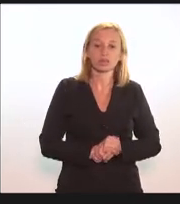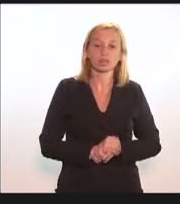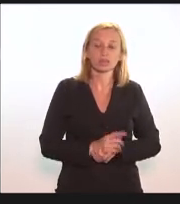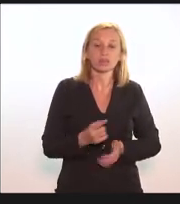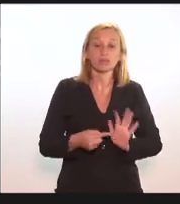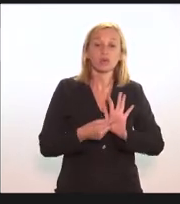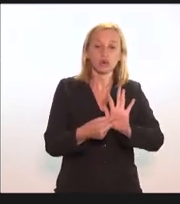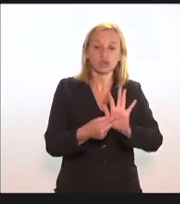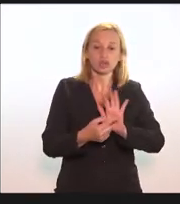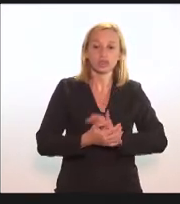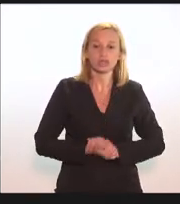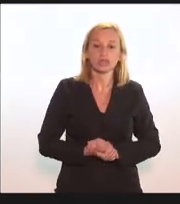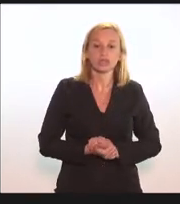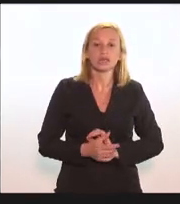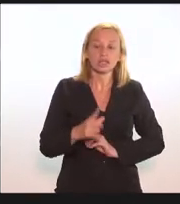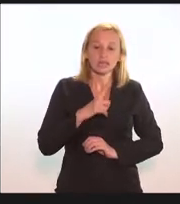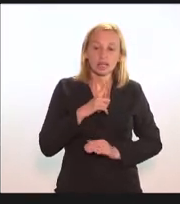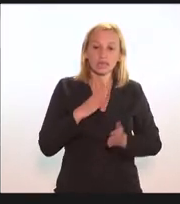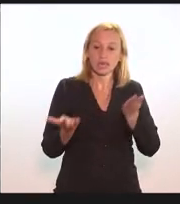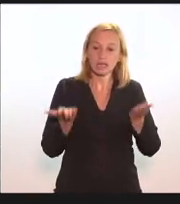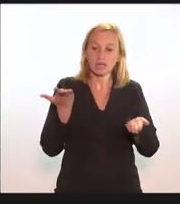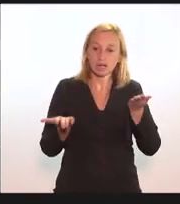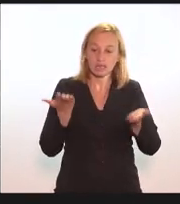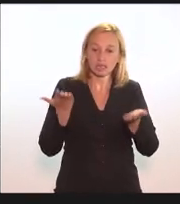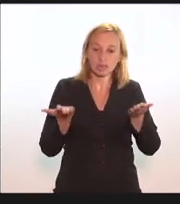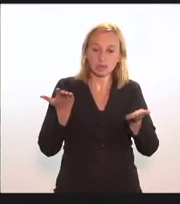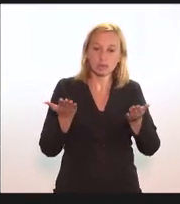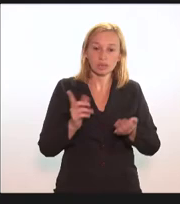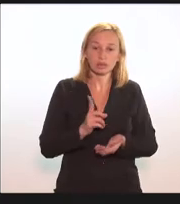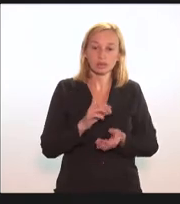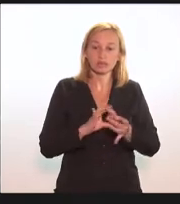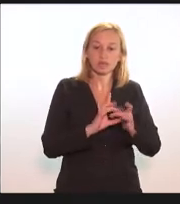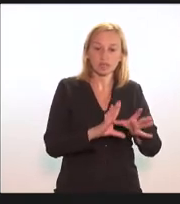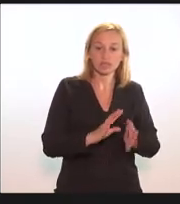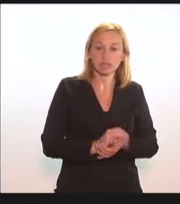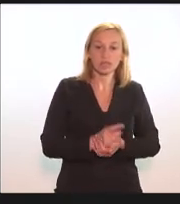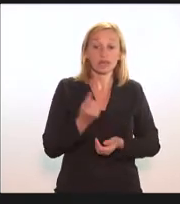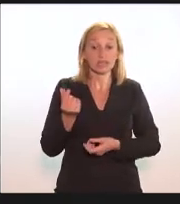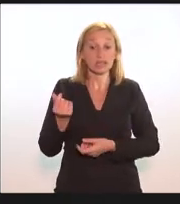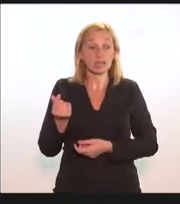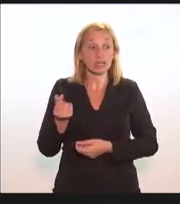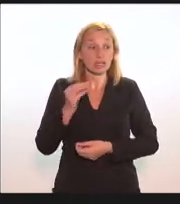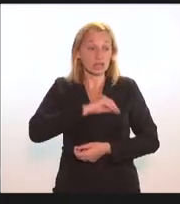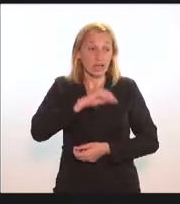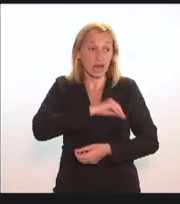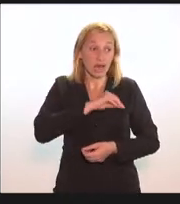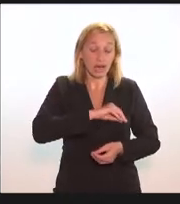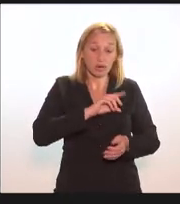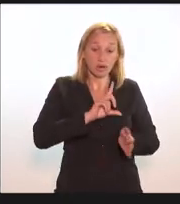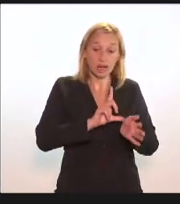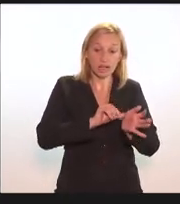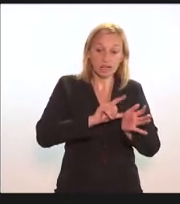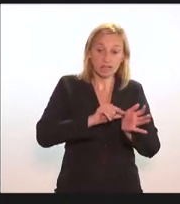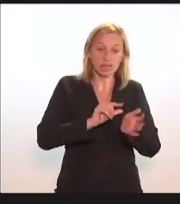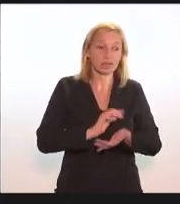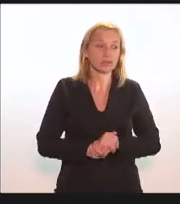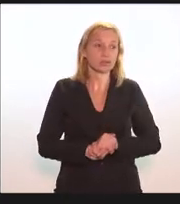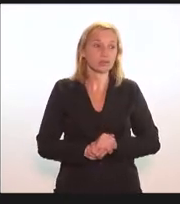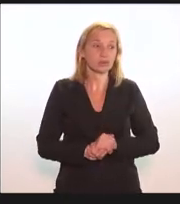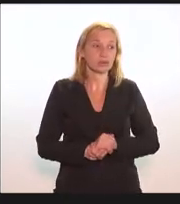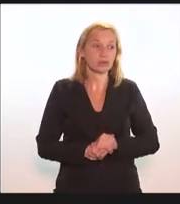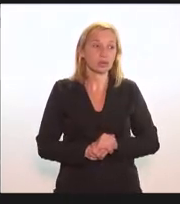mostra que tem equilíbrio para não deixar salários atrasados e